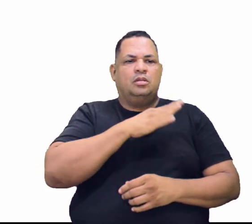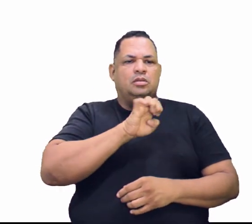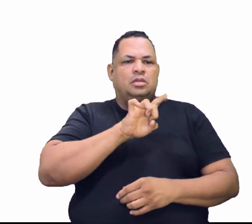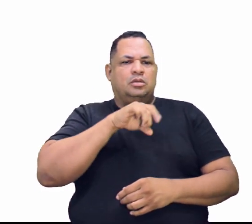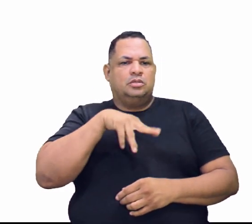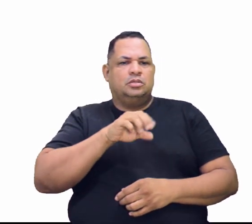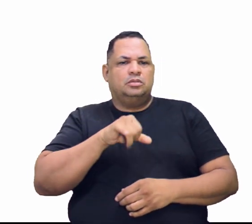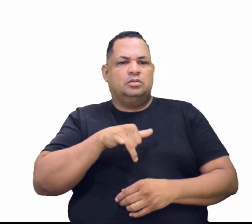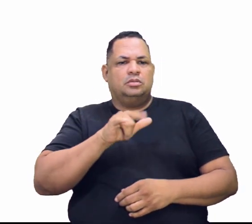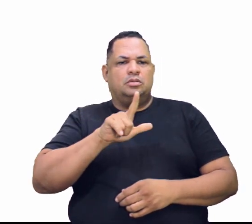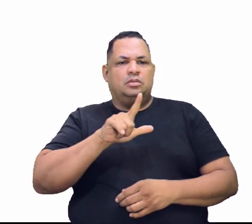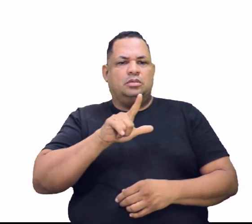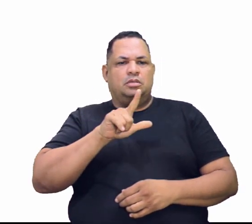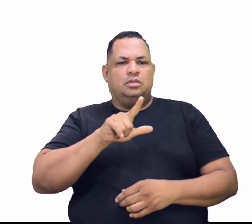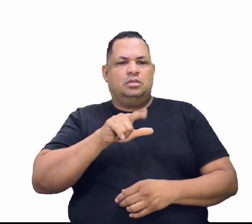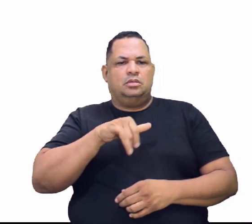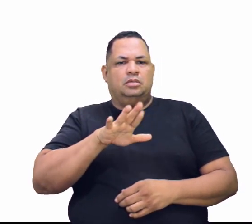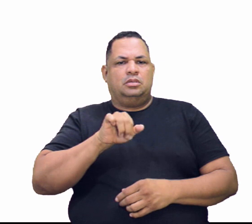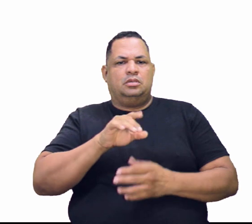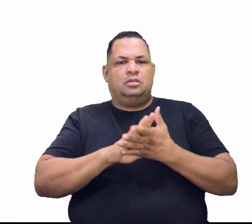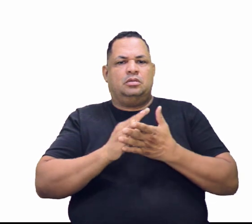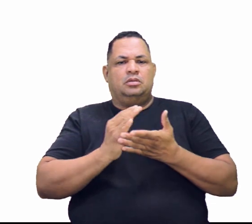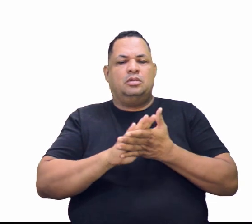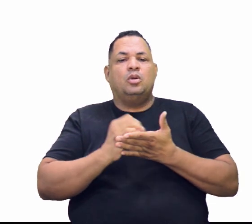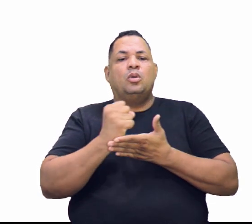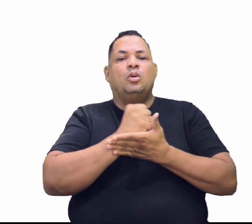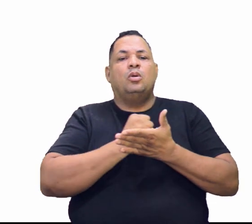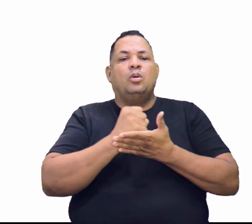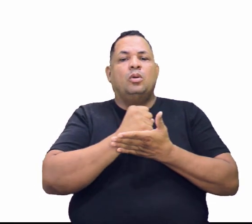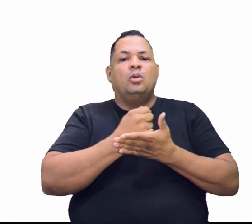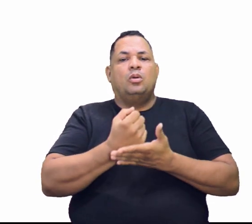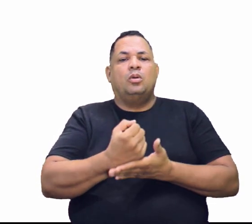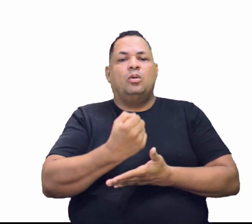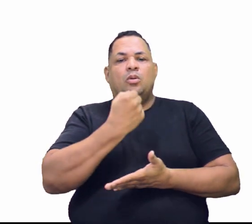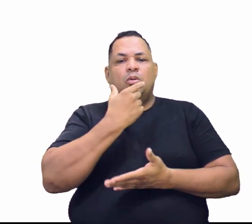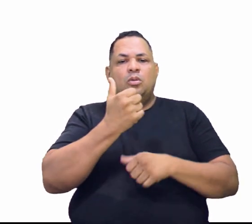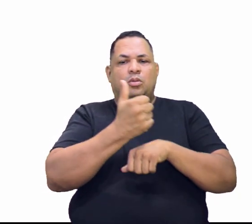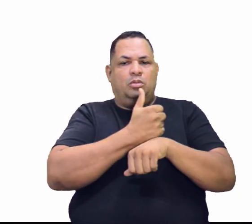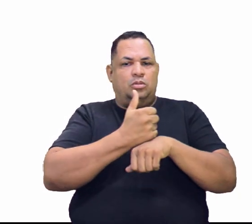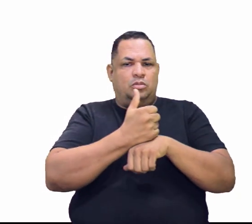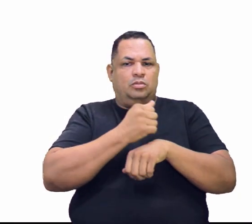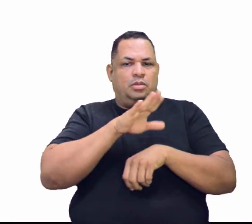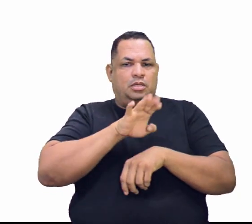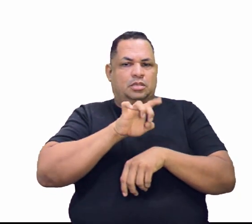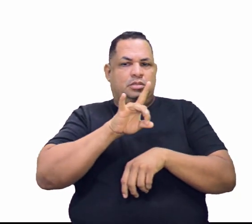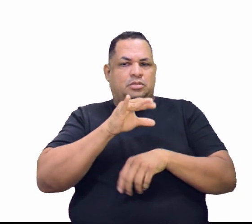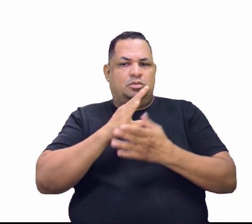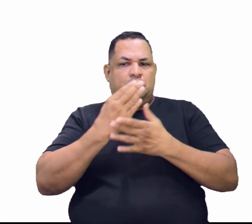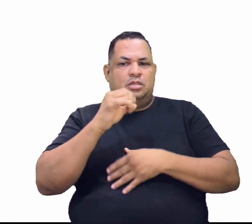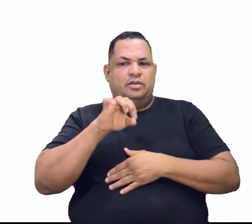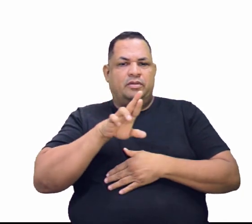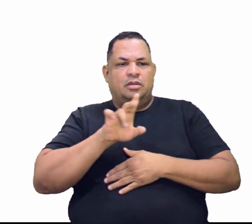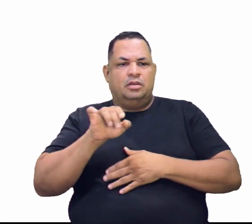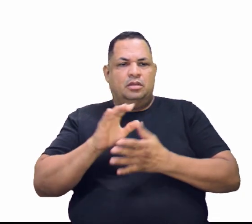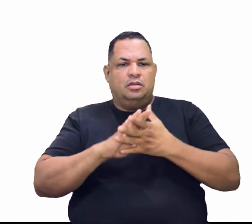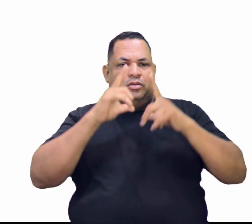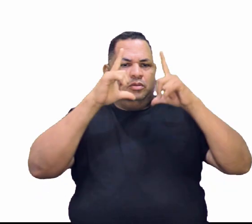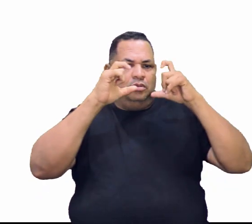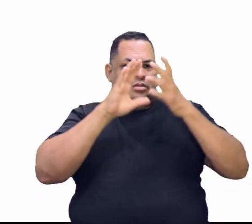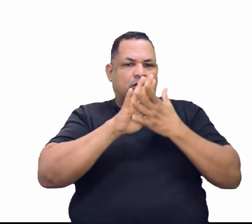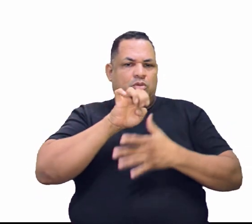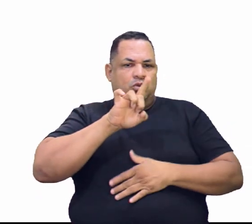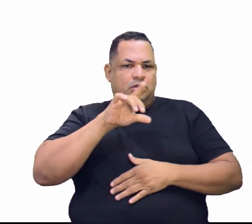lateral. Para quê? Para a árvore, quando cair, não quebrar a